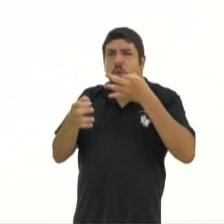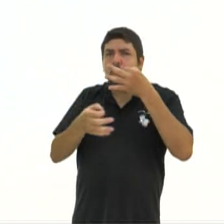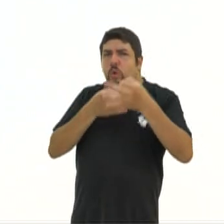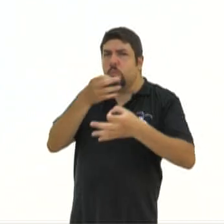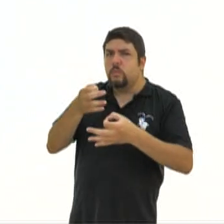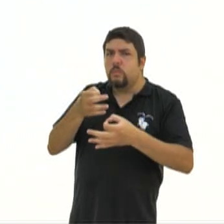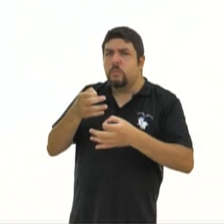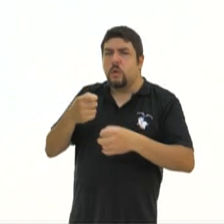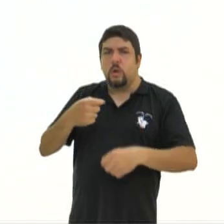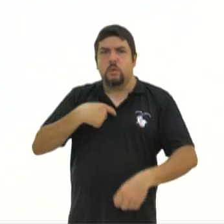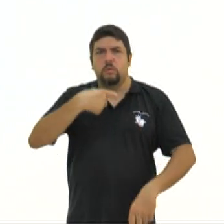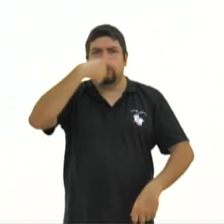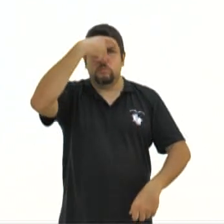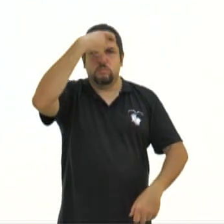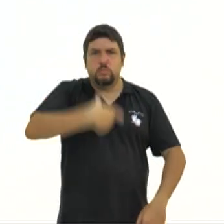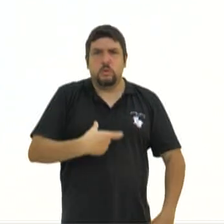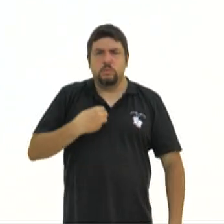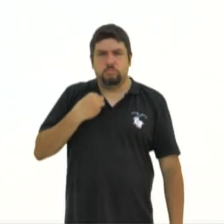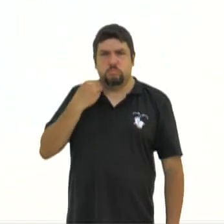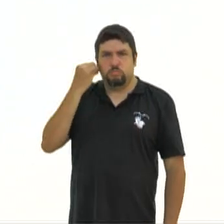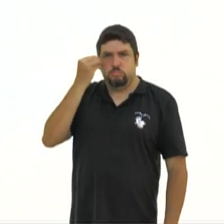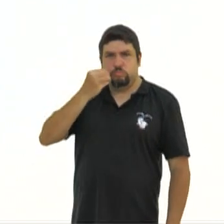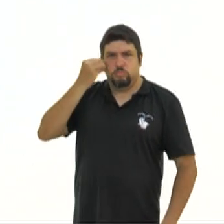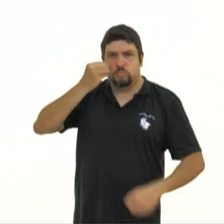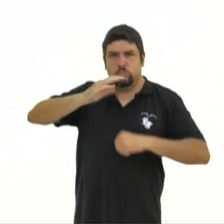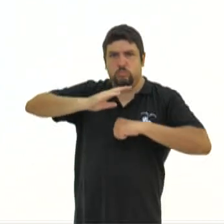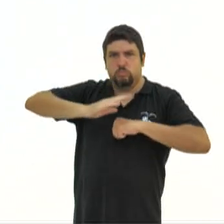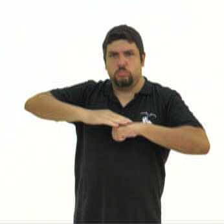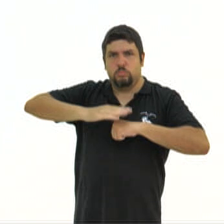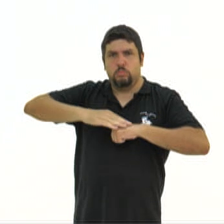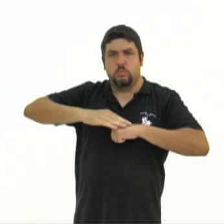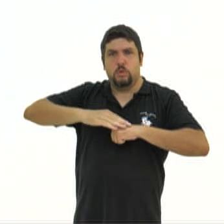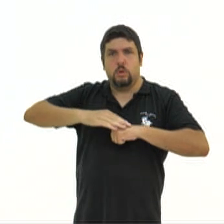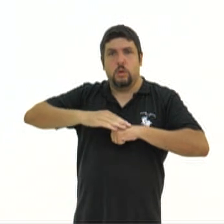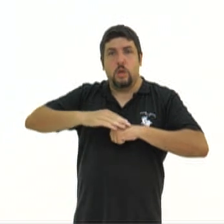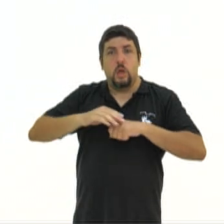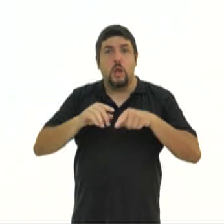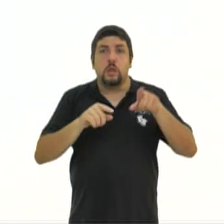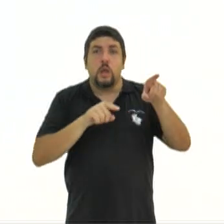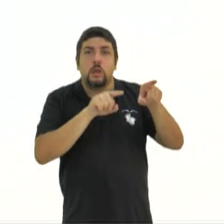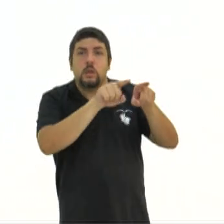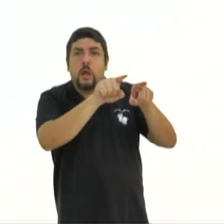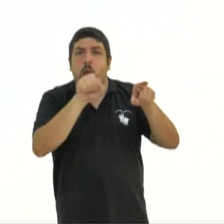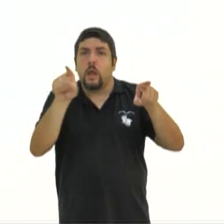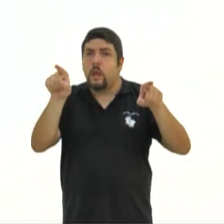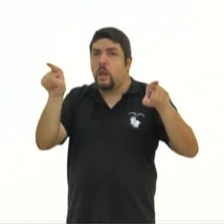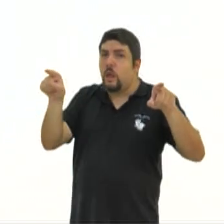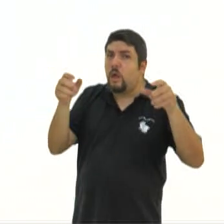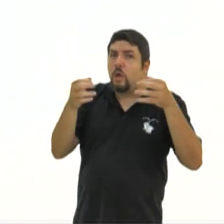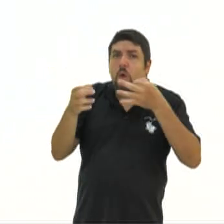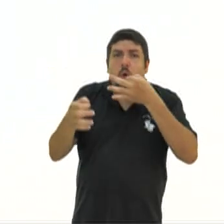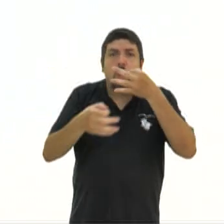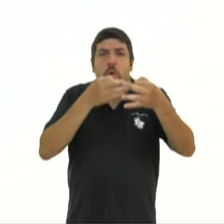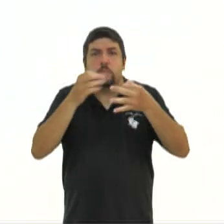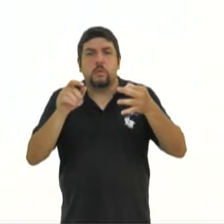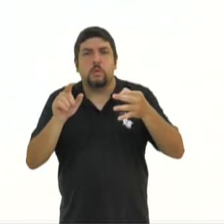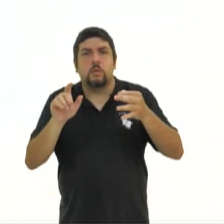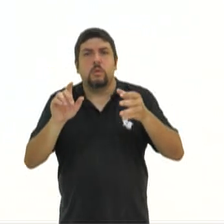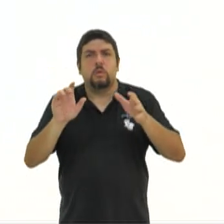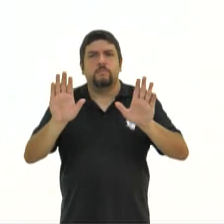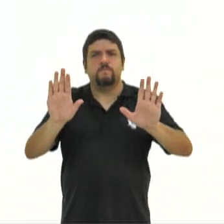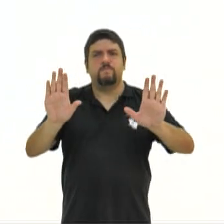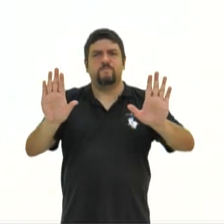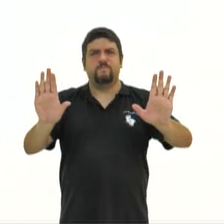seriedade, uma vez em minha vida, livrar-me de todas as opiniões nas quais, até aquele